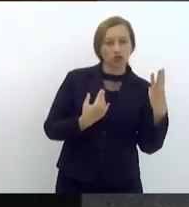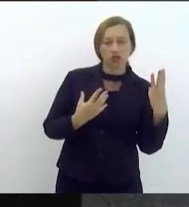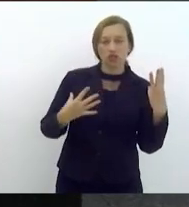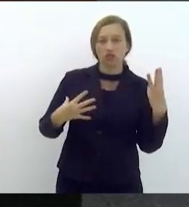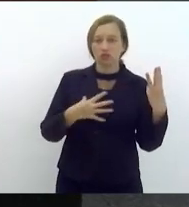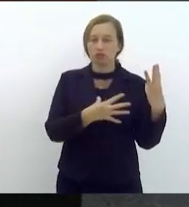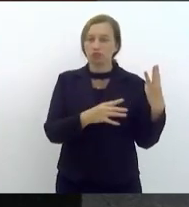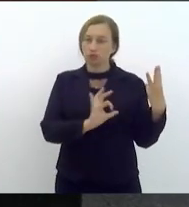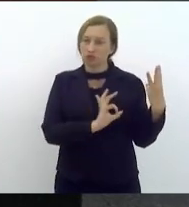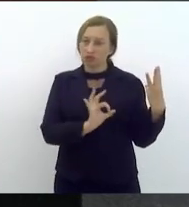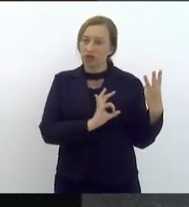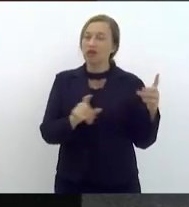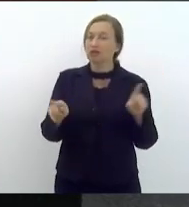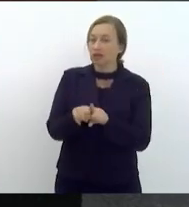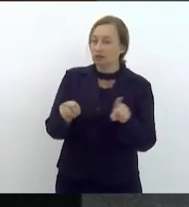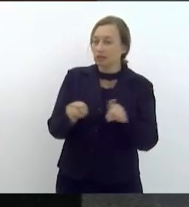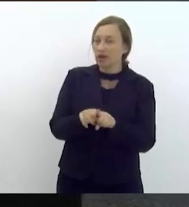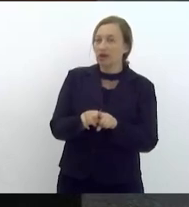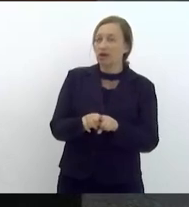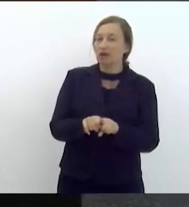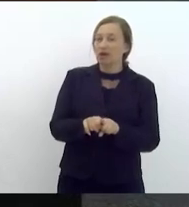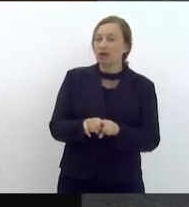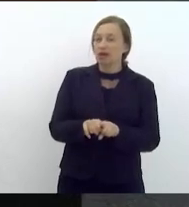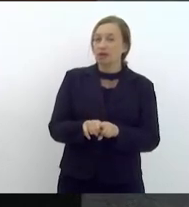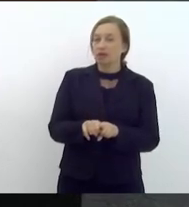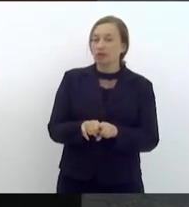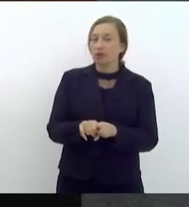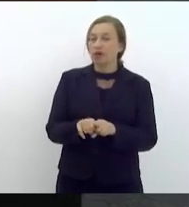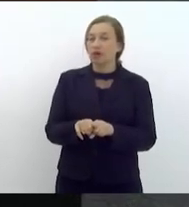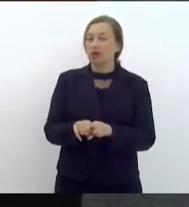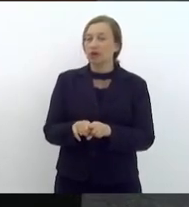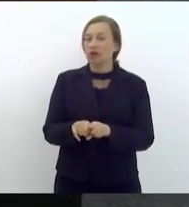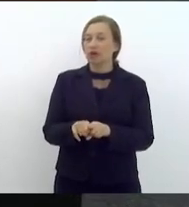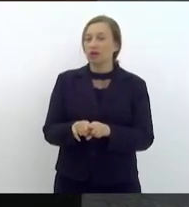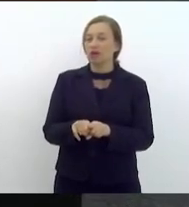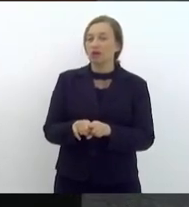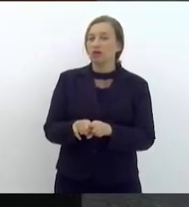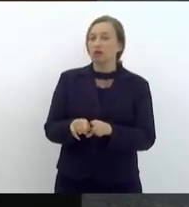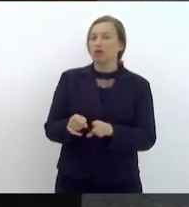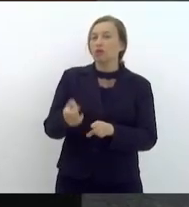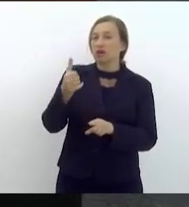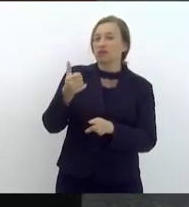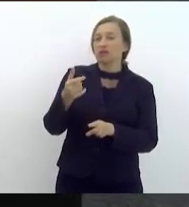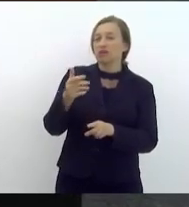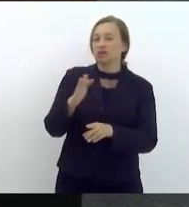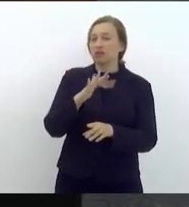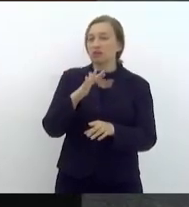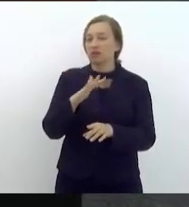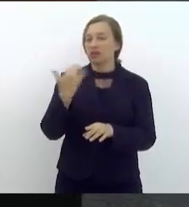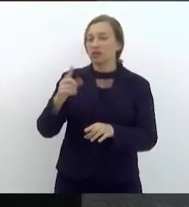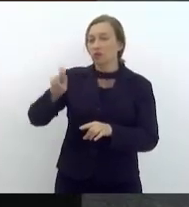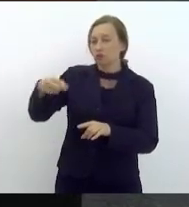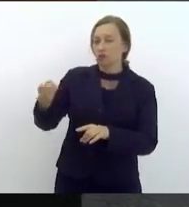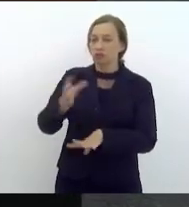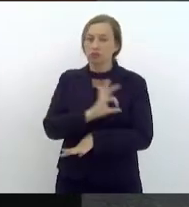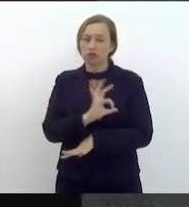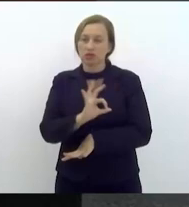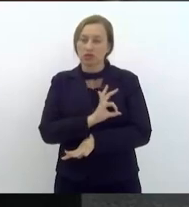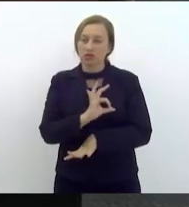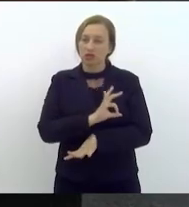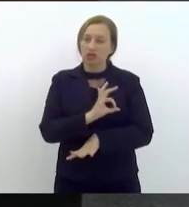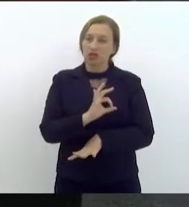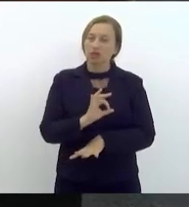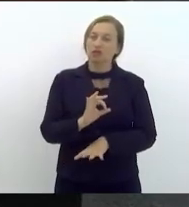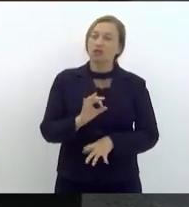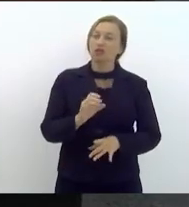mas pegou o homicídio desses outros três e na sentença da juíza ela faz uma descrição muito presente